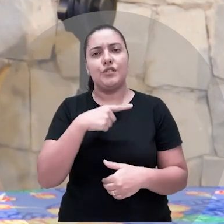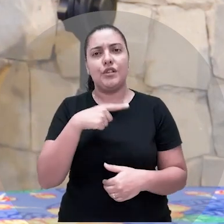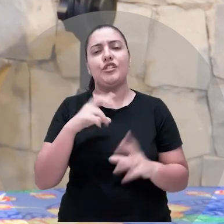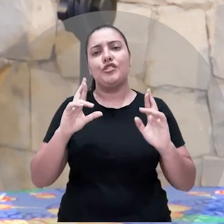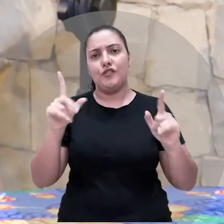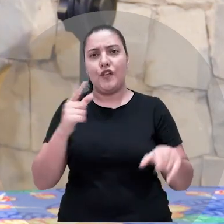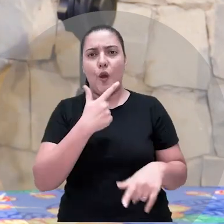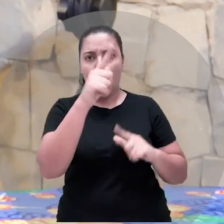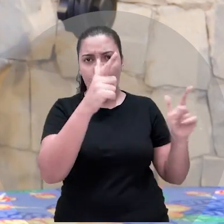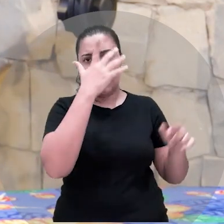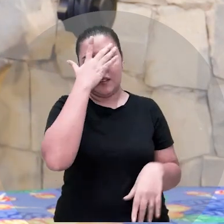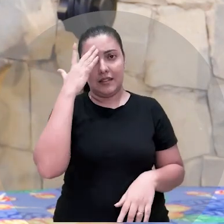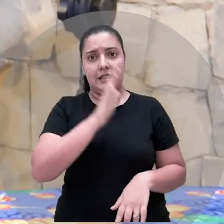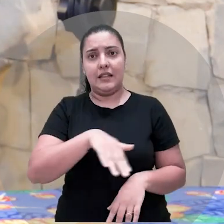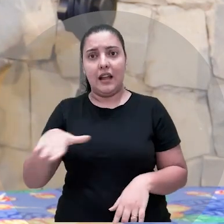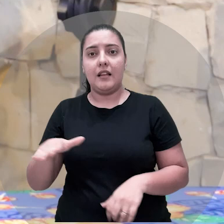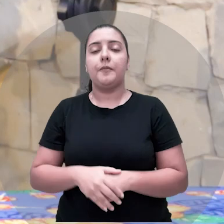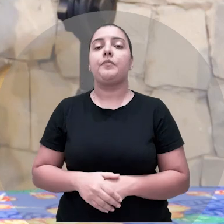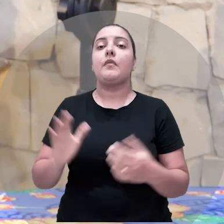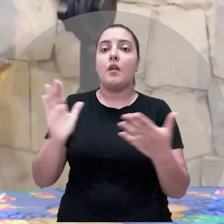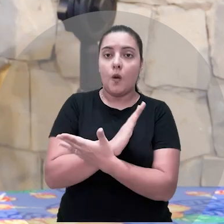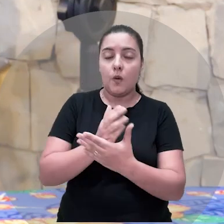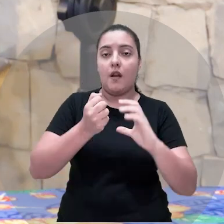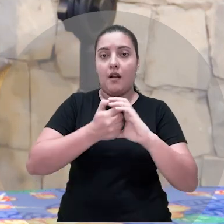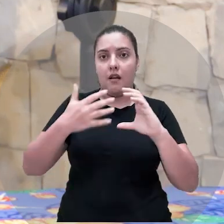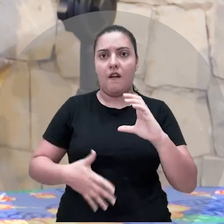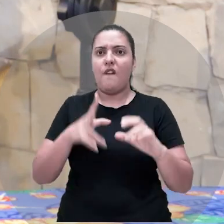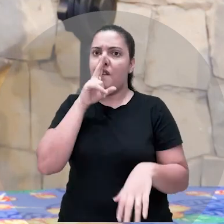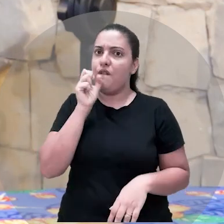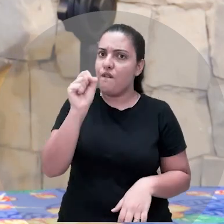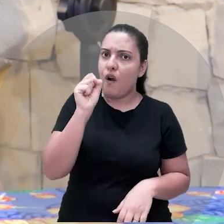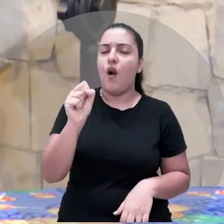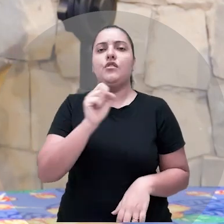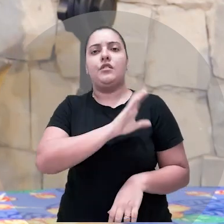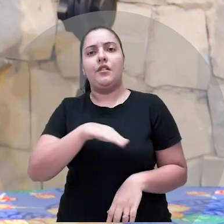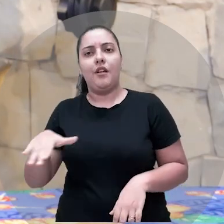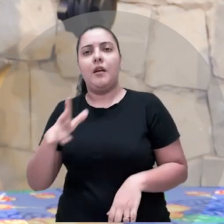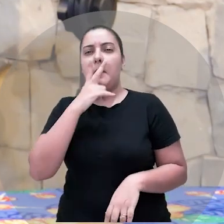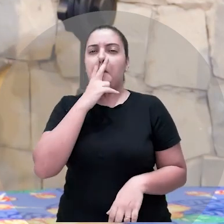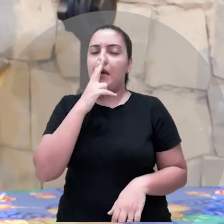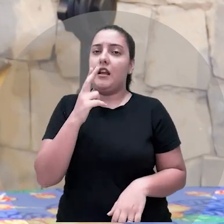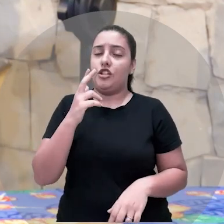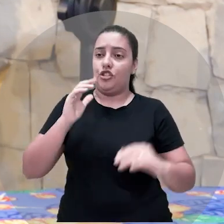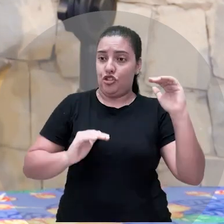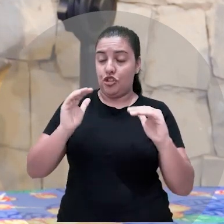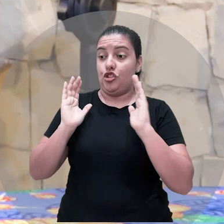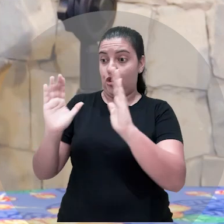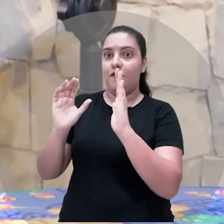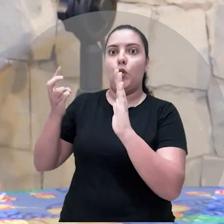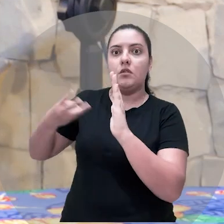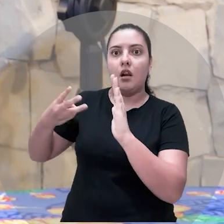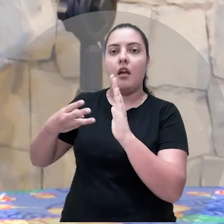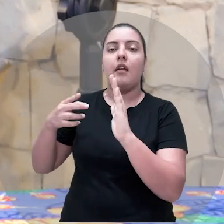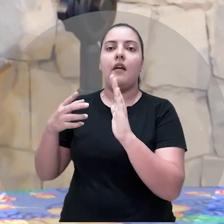um neurode o desenvolvimento diferente das outras crianças né então alguns das características muito fortes as crianças suporte